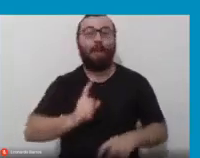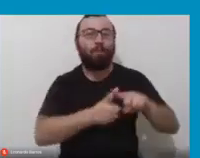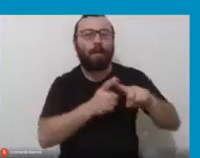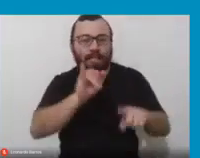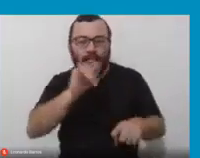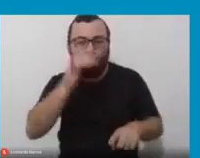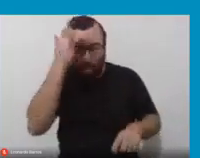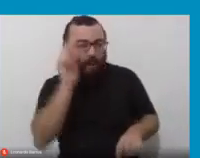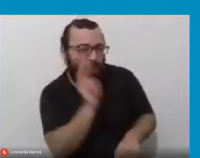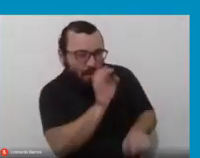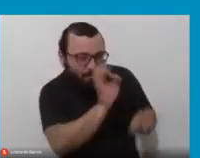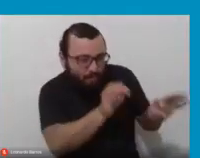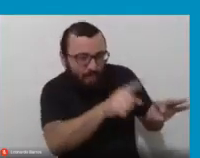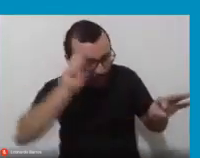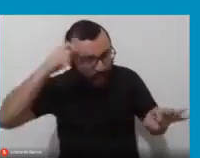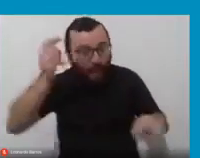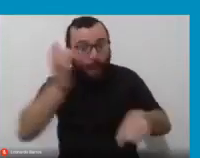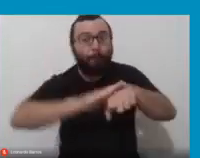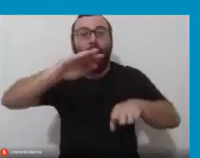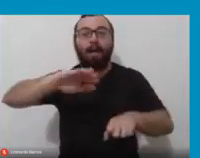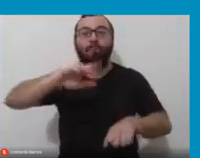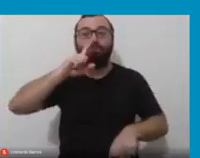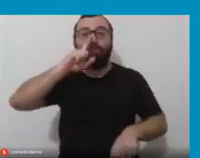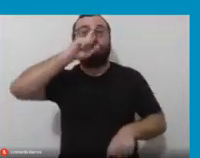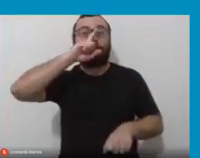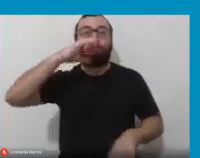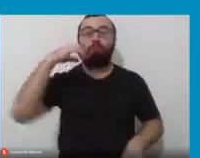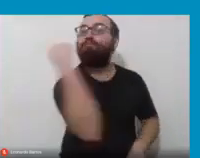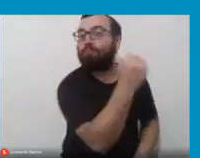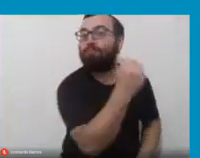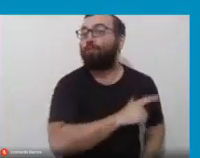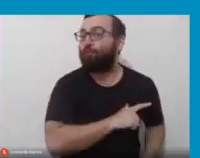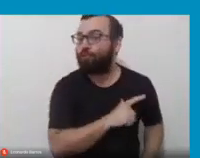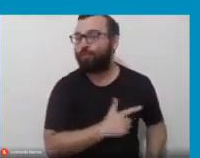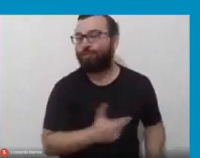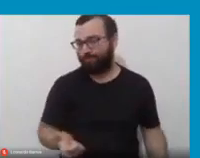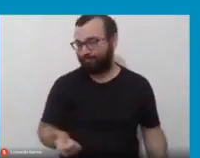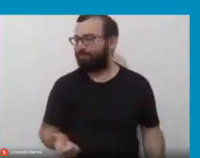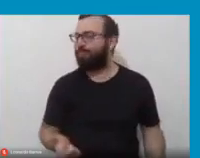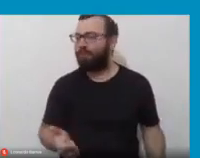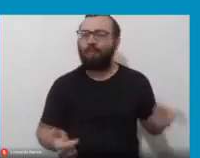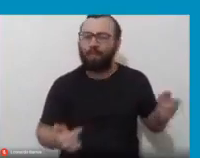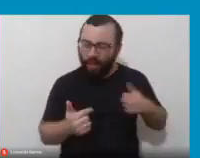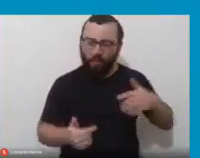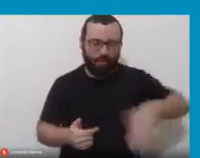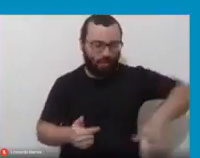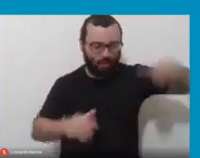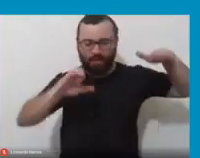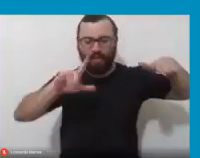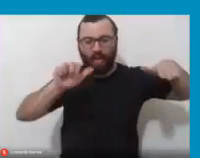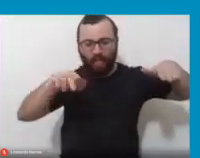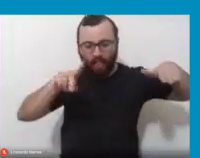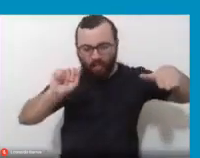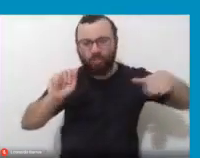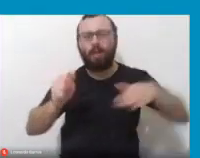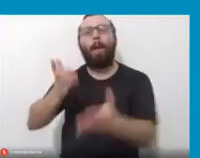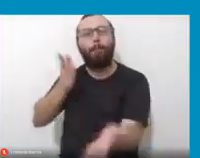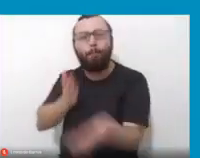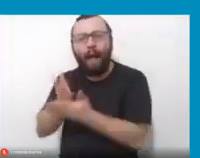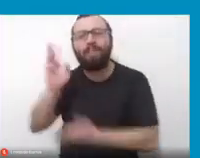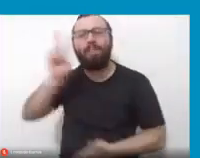vindo da Ceilândia, né? Vindo da periferia e conseguindo alçar, no sentido de passar no vestibular e,